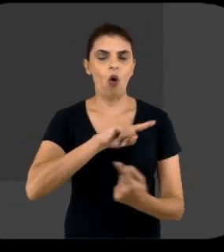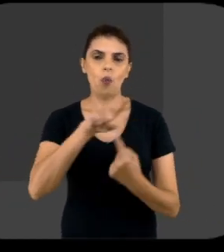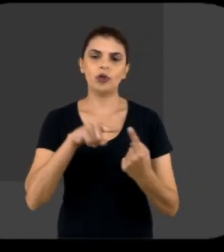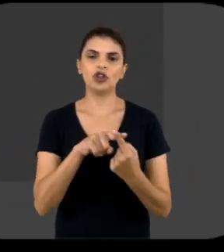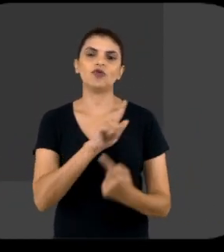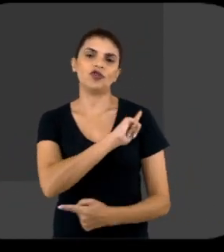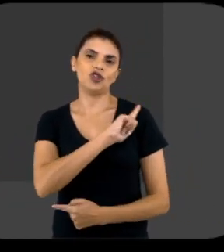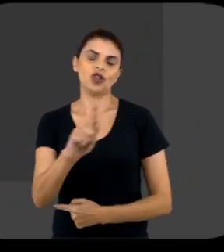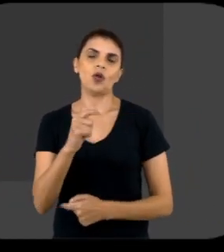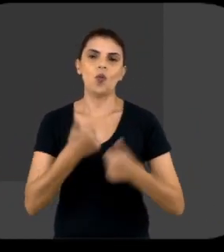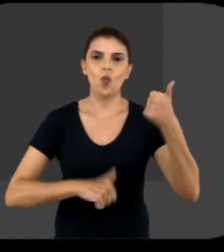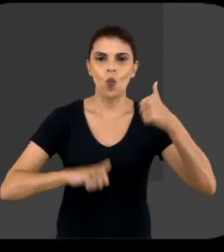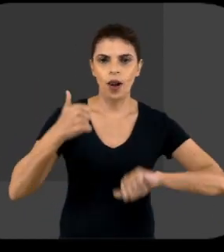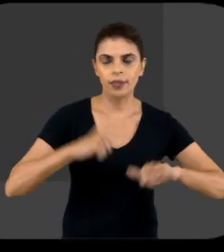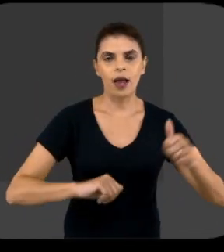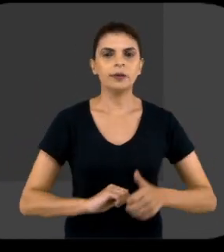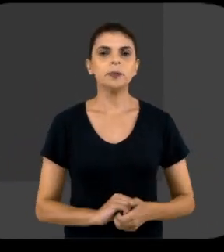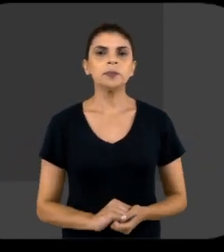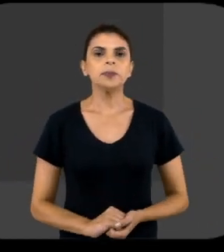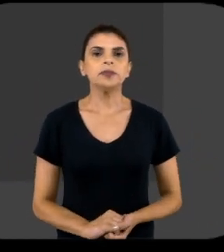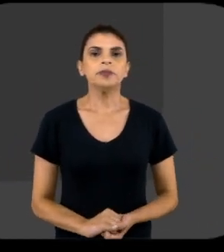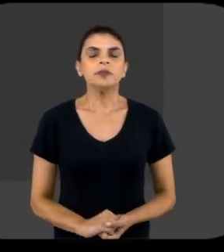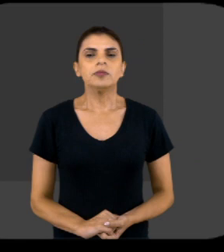o objetivo da gestão da qualidade.